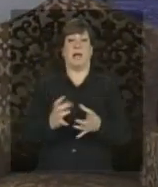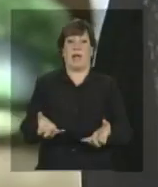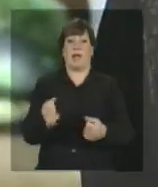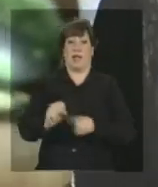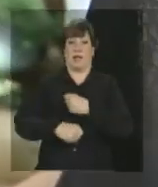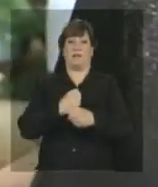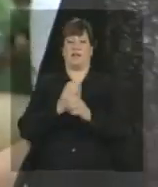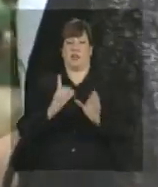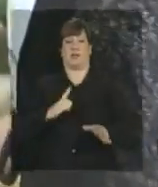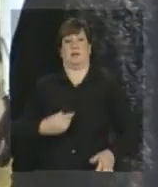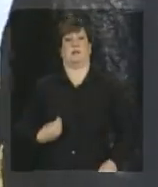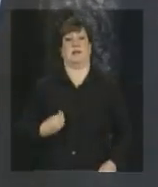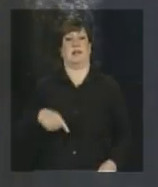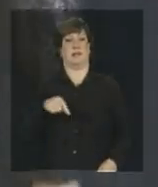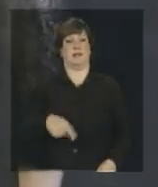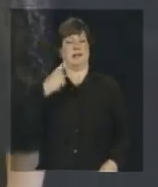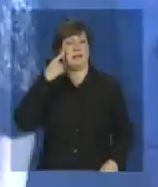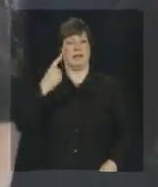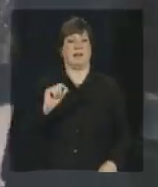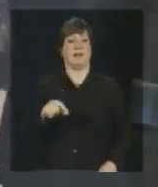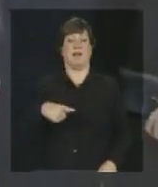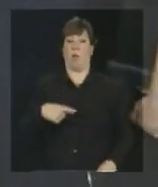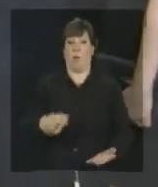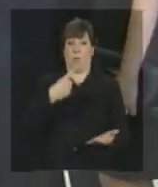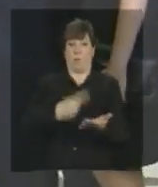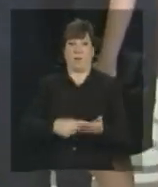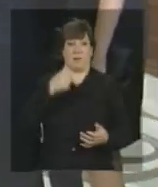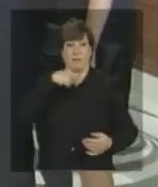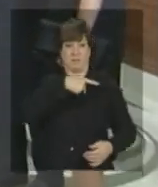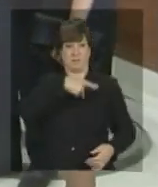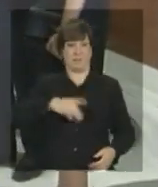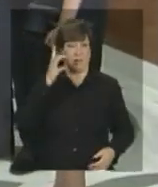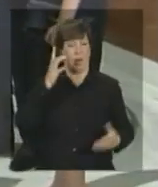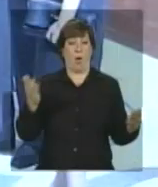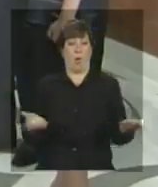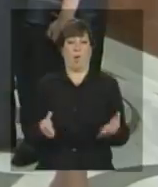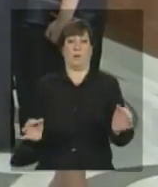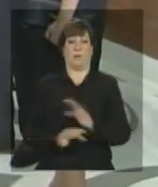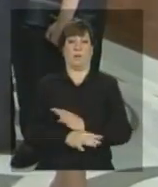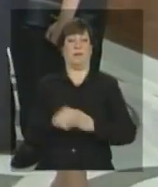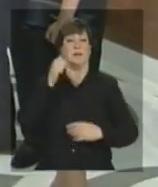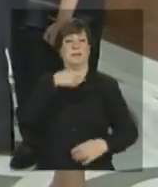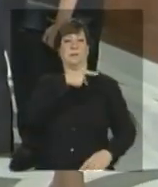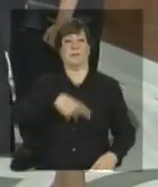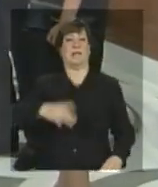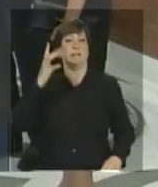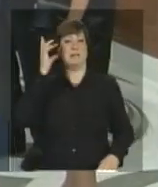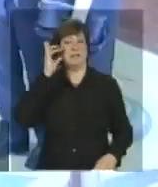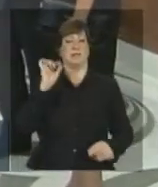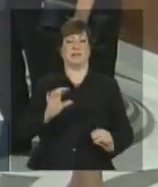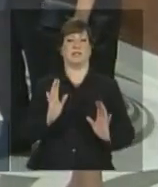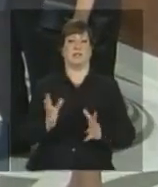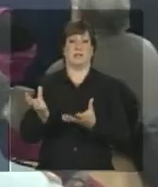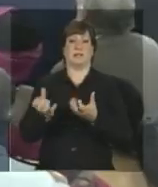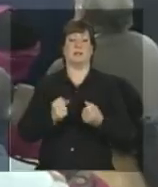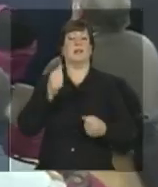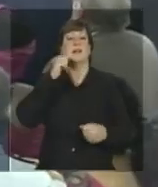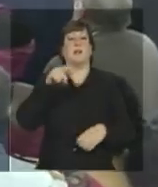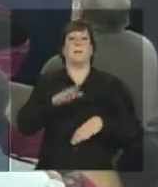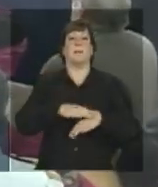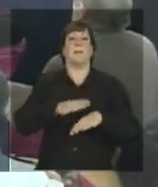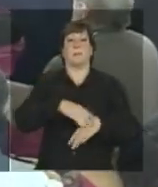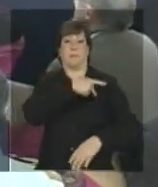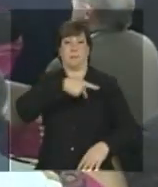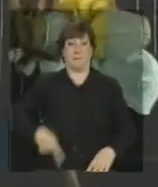vem os compromissos da presidenta se encerraram hoje no palácio presidencial Dilma russef foi recebida pela presidente da Índia e